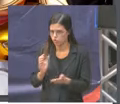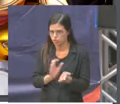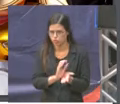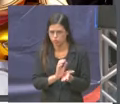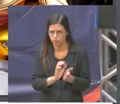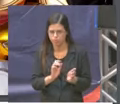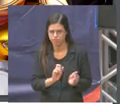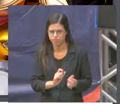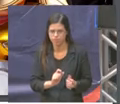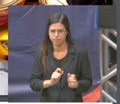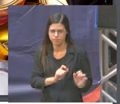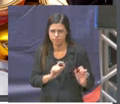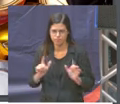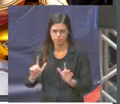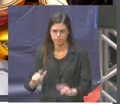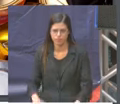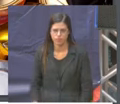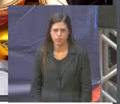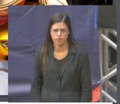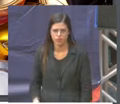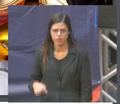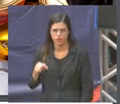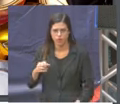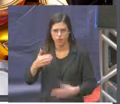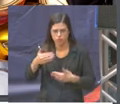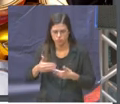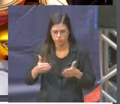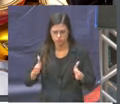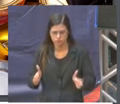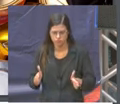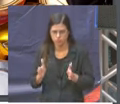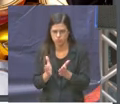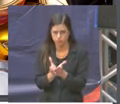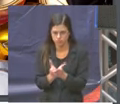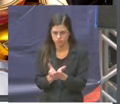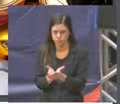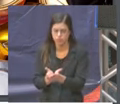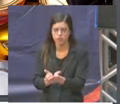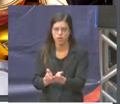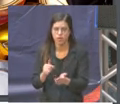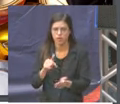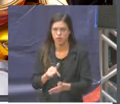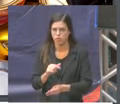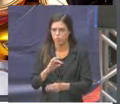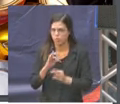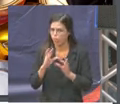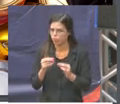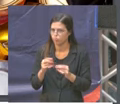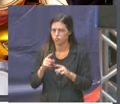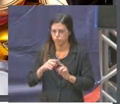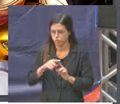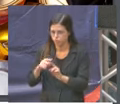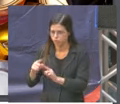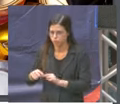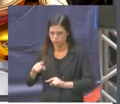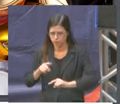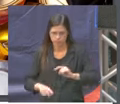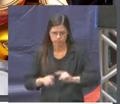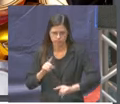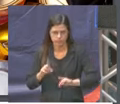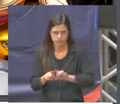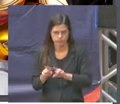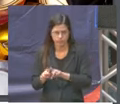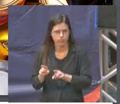Próximo. Aqui é um container marítimo que recebe todos os tipos de resíduo também dentro dessa